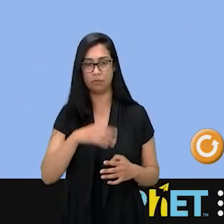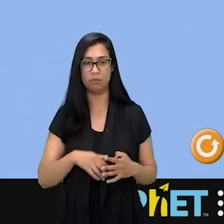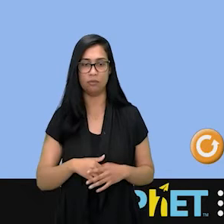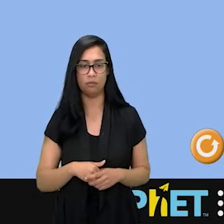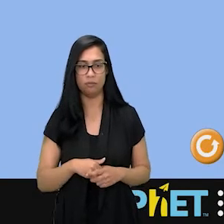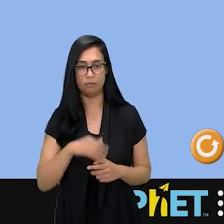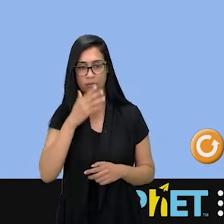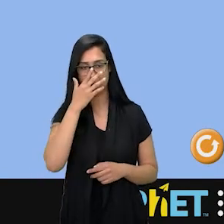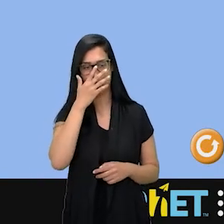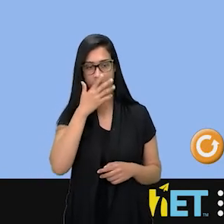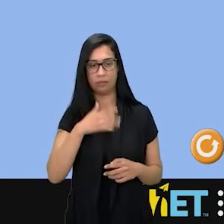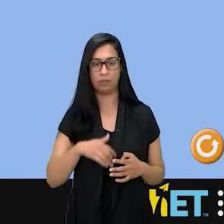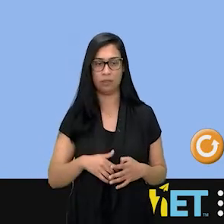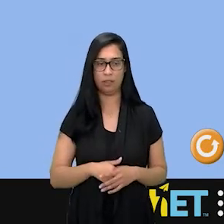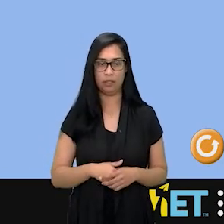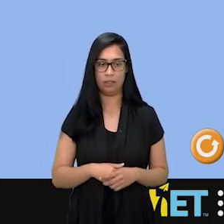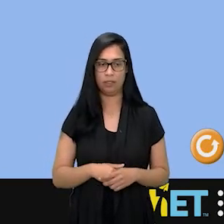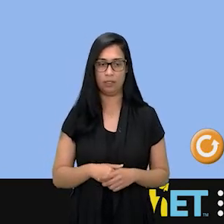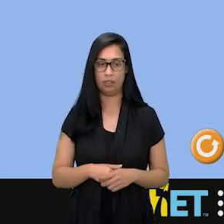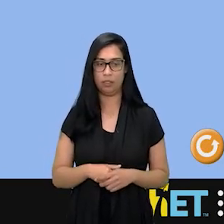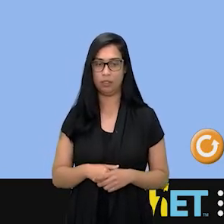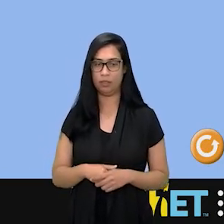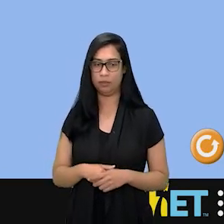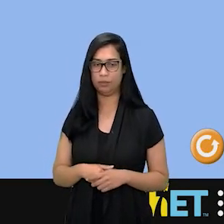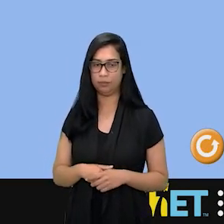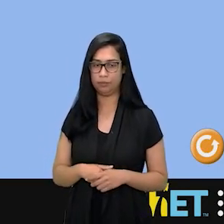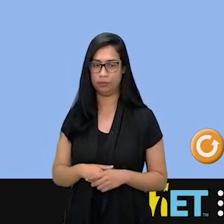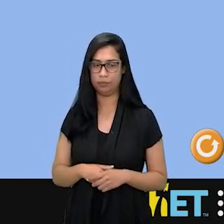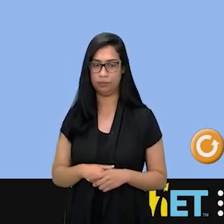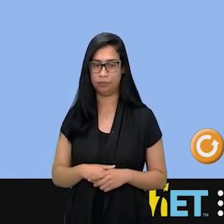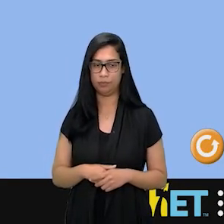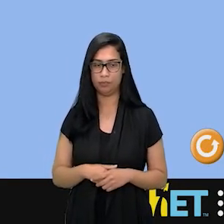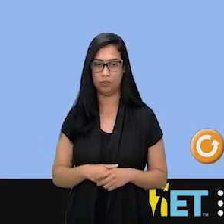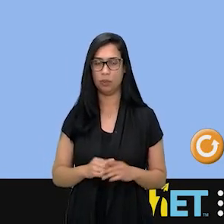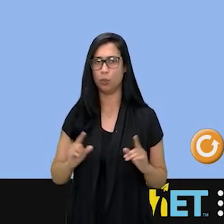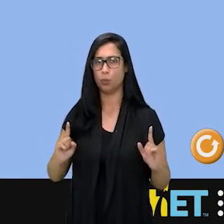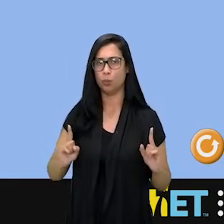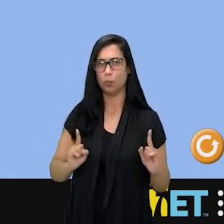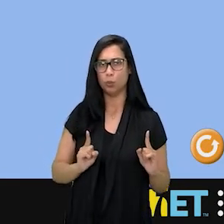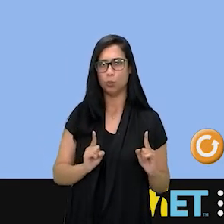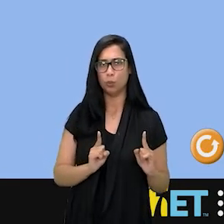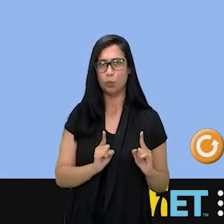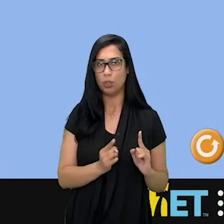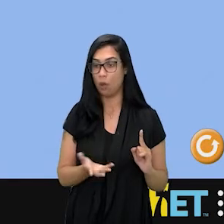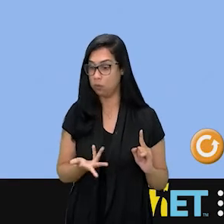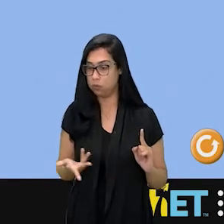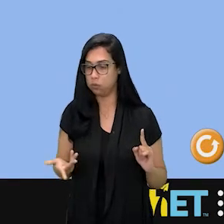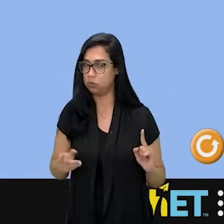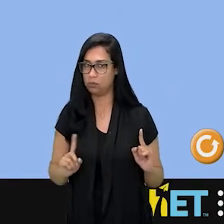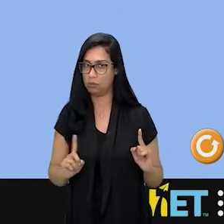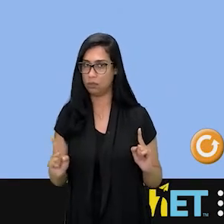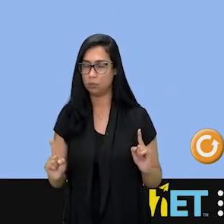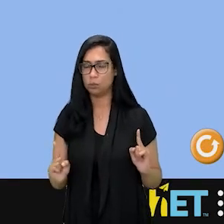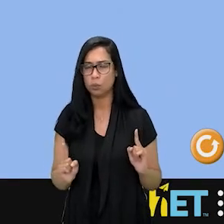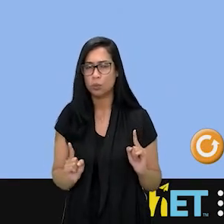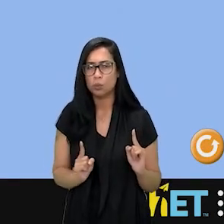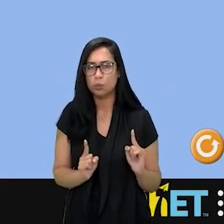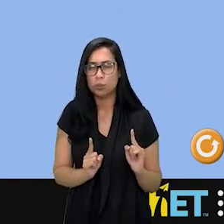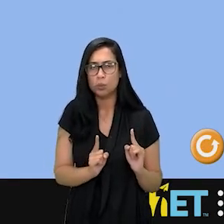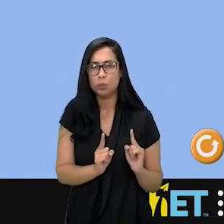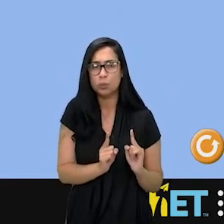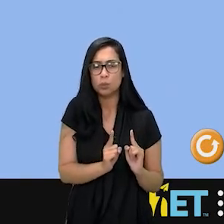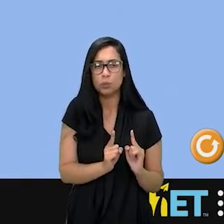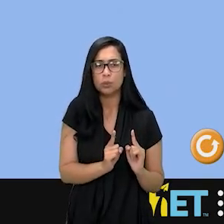que acontece. Tá 10 ohms, eu vou colocar 6 ohms. Ó, 4 ohms aqui para essa lâmpada. Veja